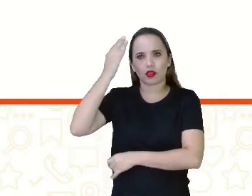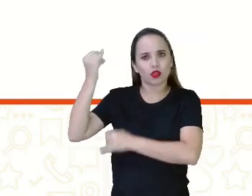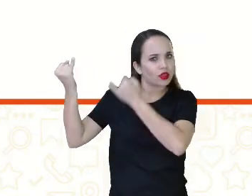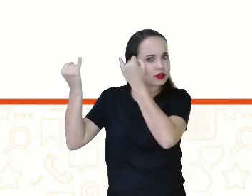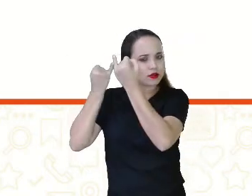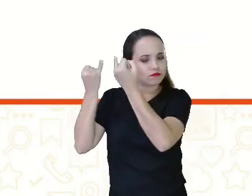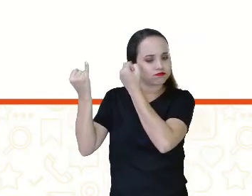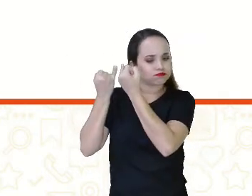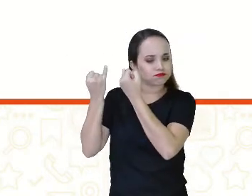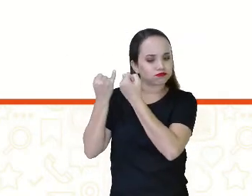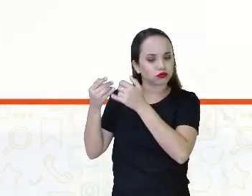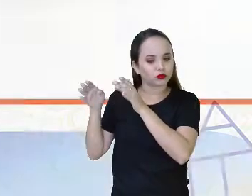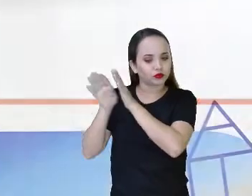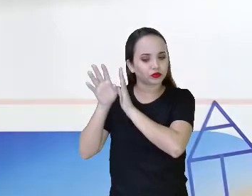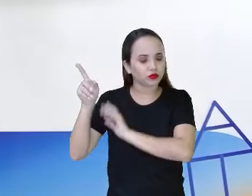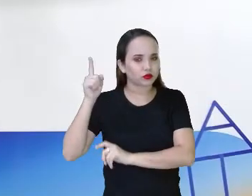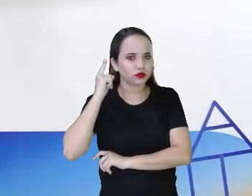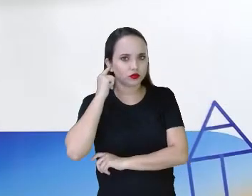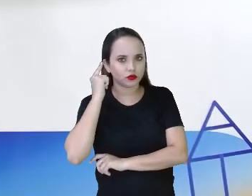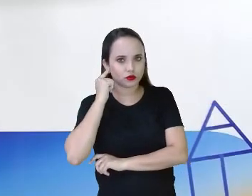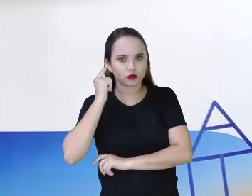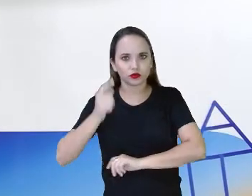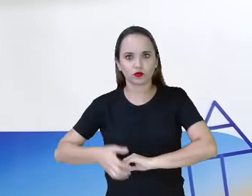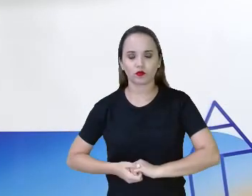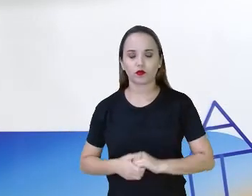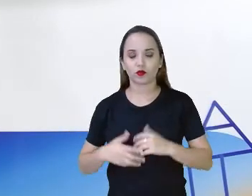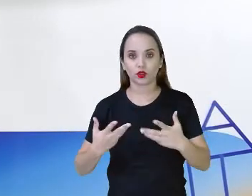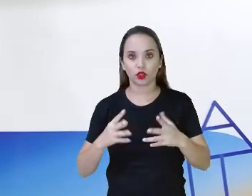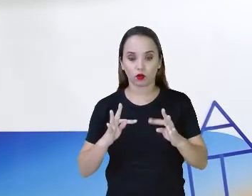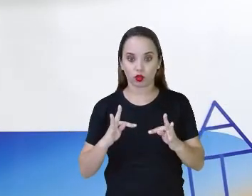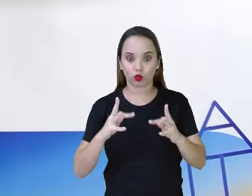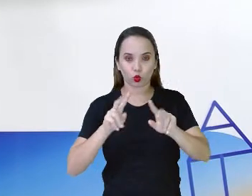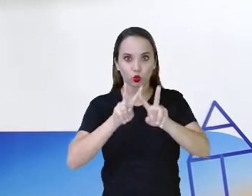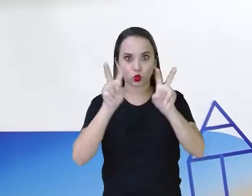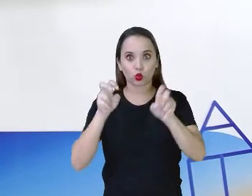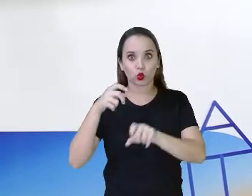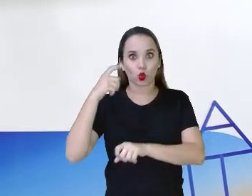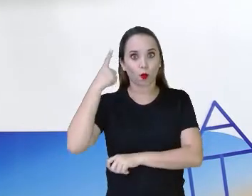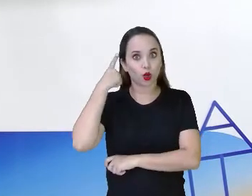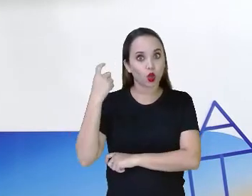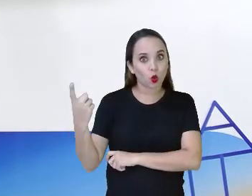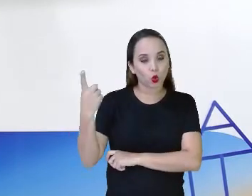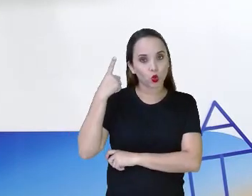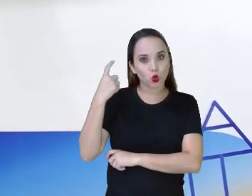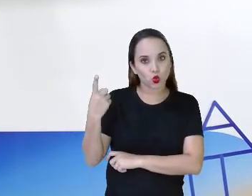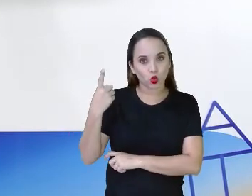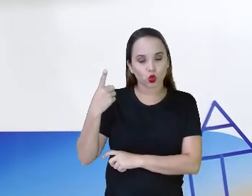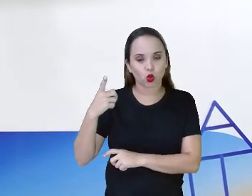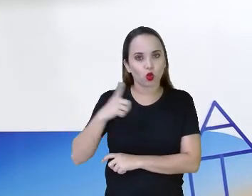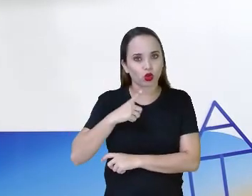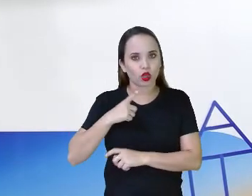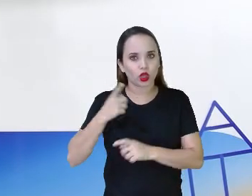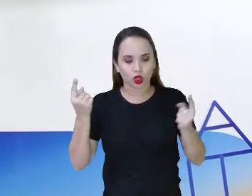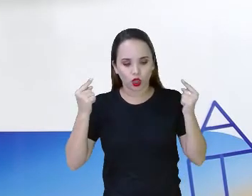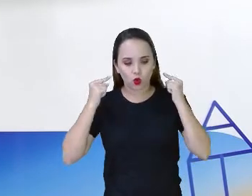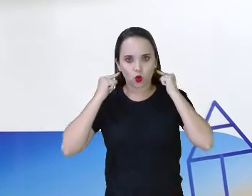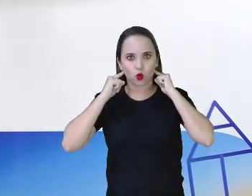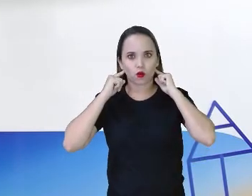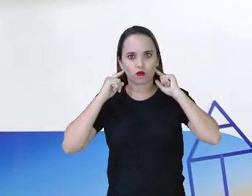chegam ao ouvido. Então, tudo que for som que o ouvido perceba, que